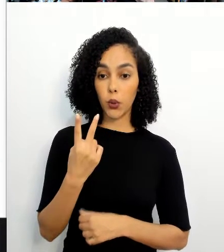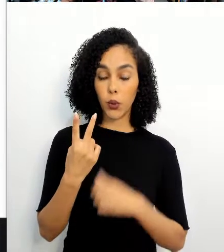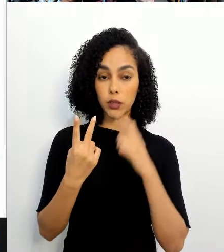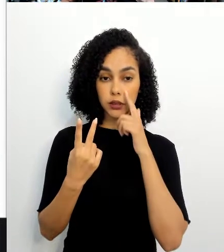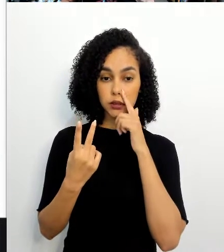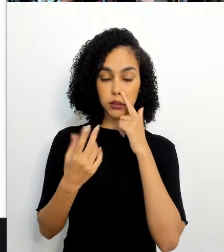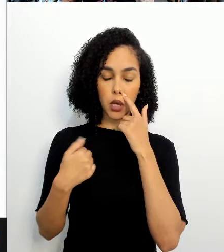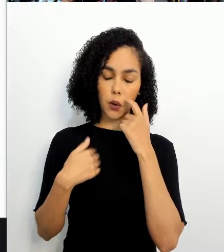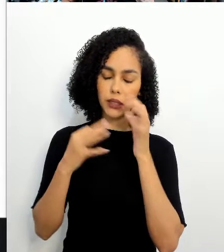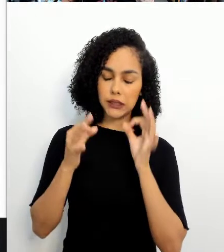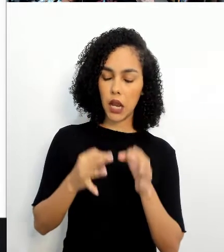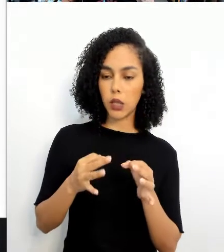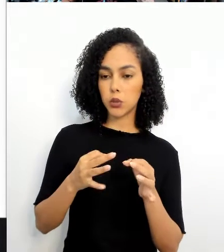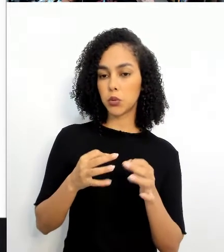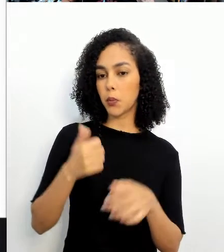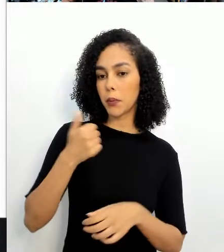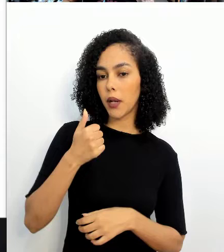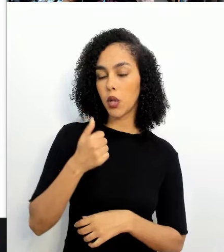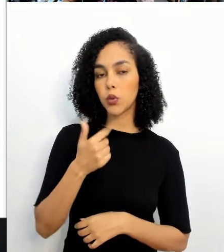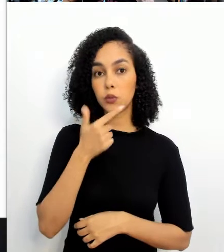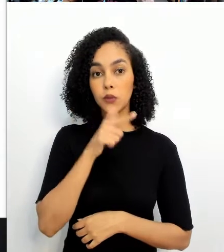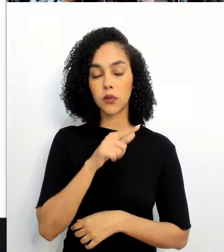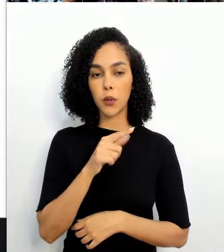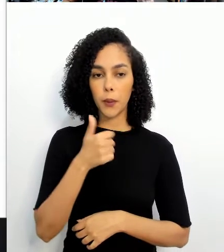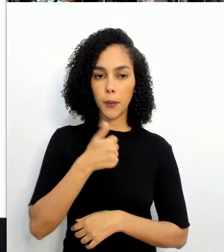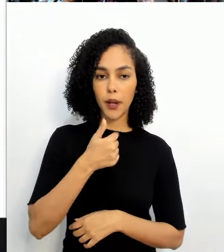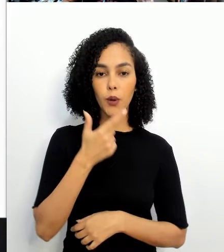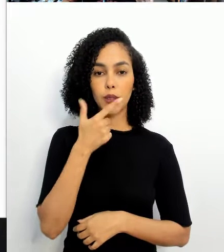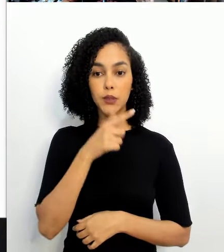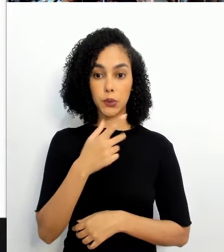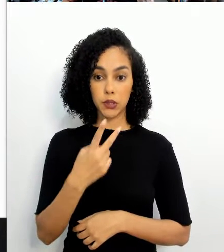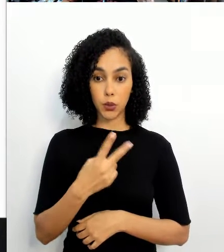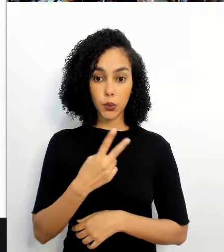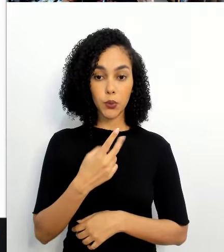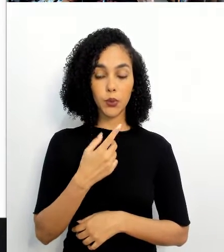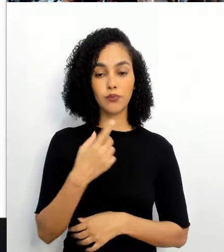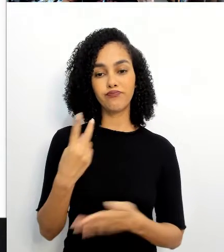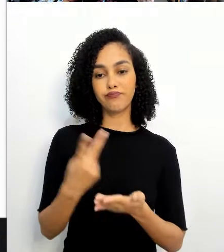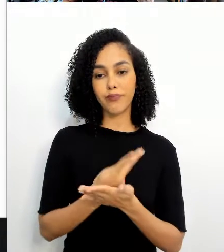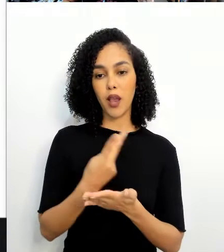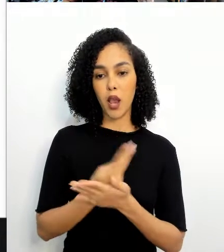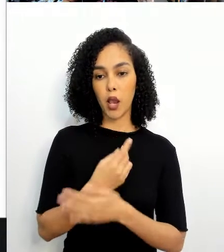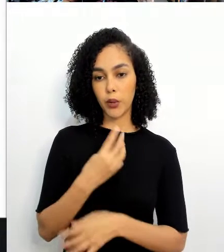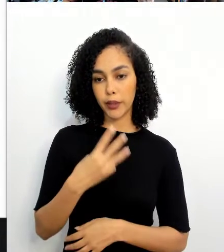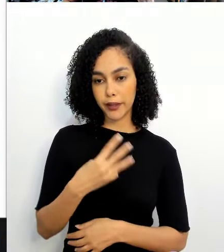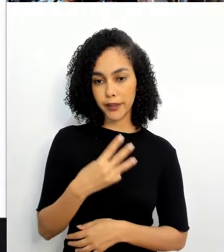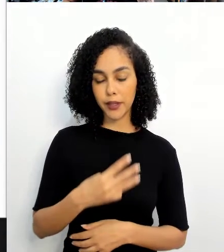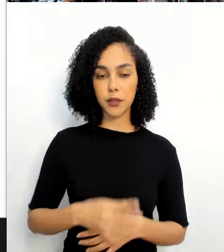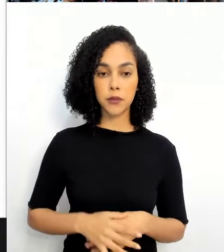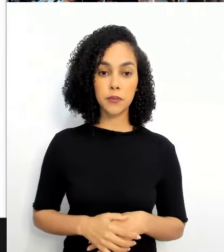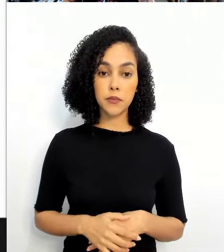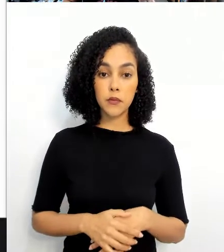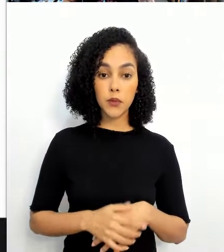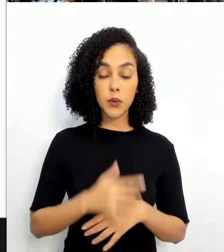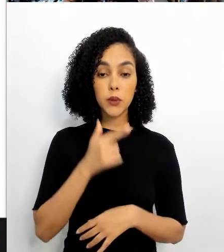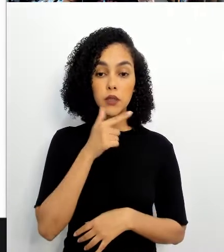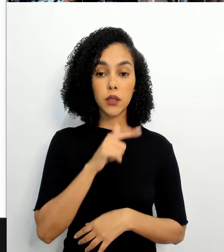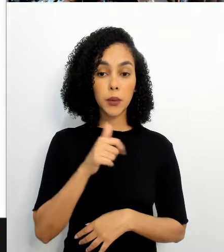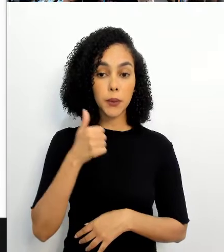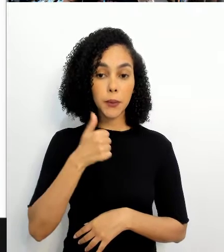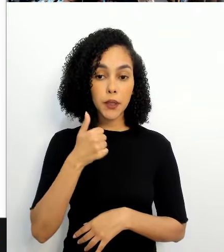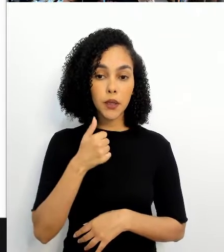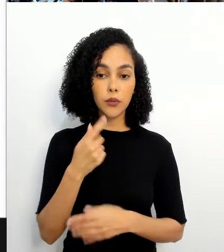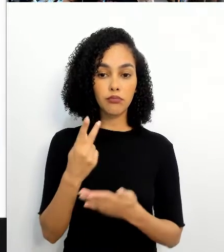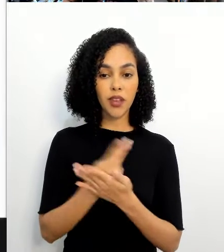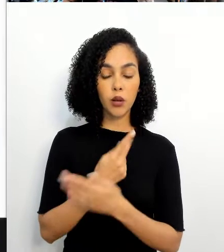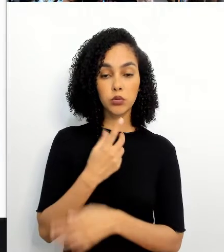eu acerto o primeiro, acerto o segundo, erro o terceiro. Acerto o primeiro, erro o segundo, acerto o